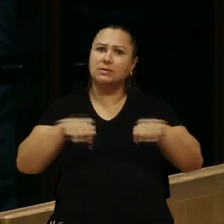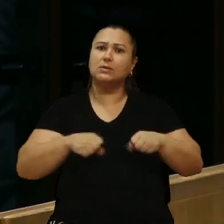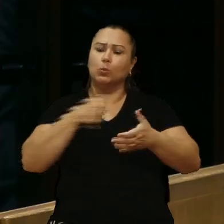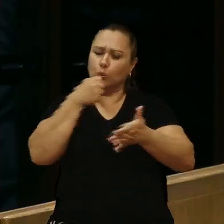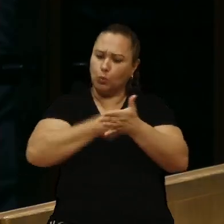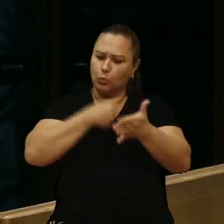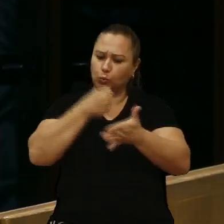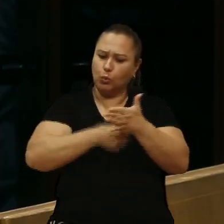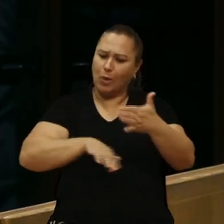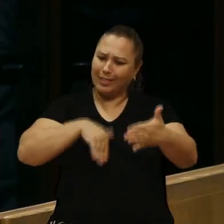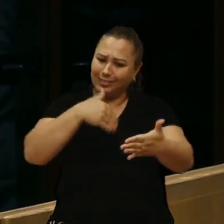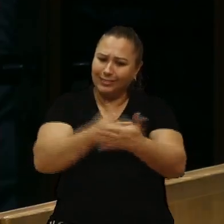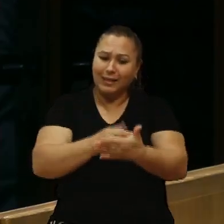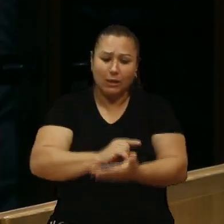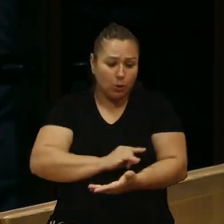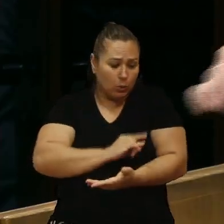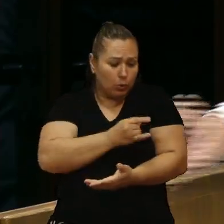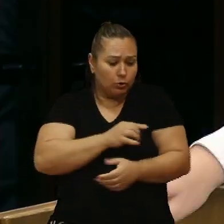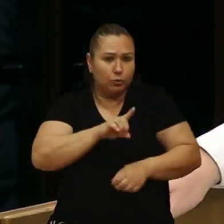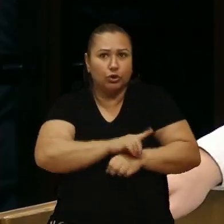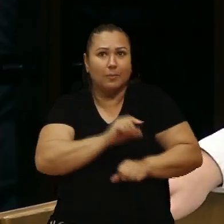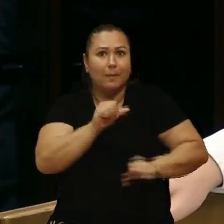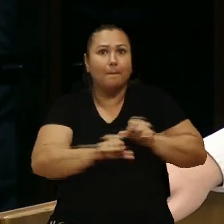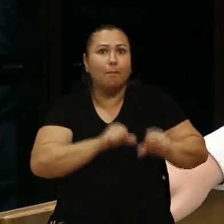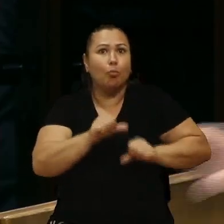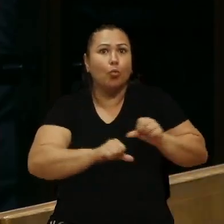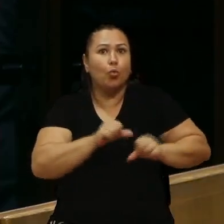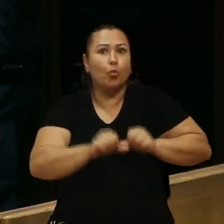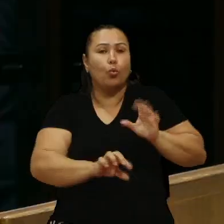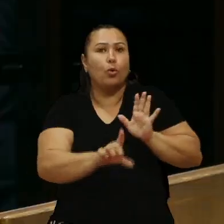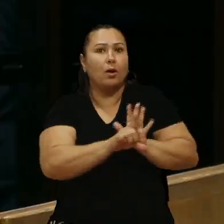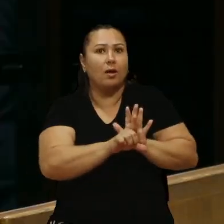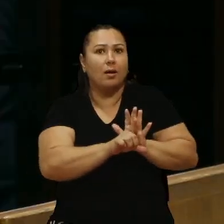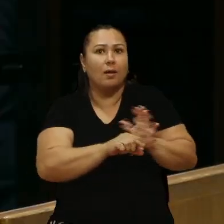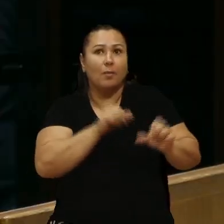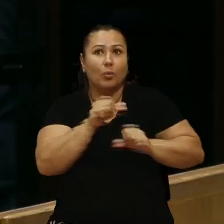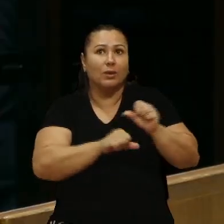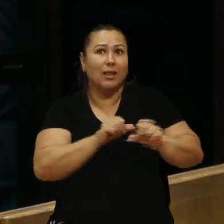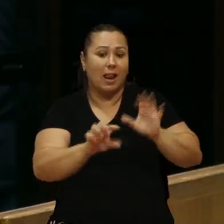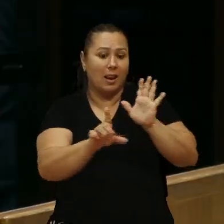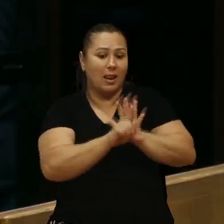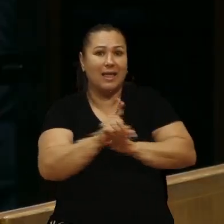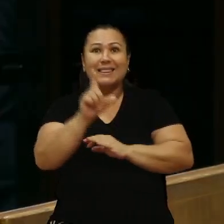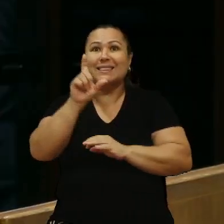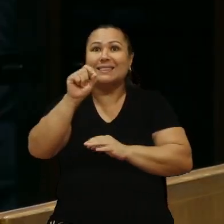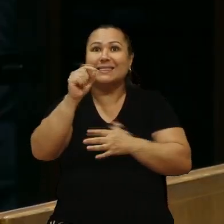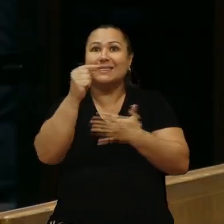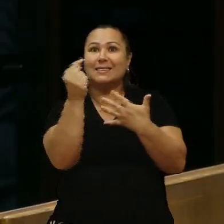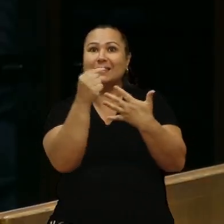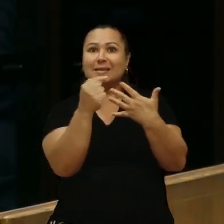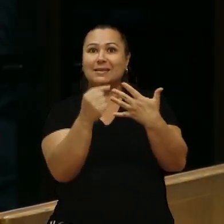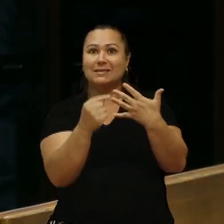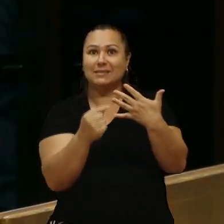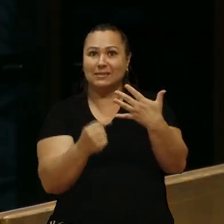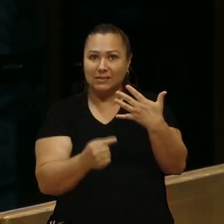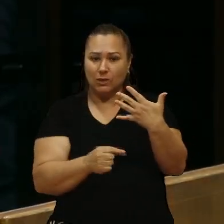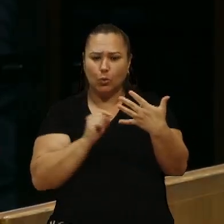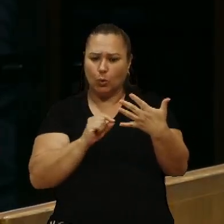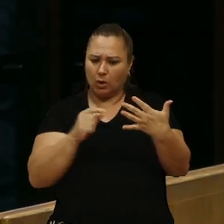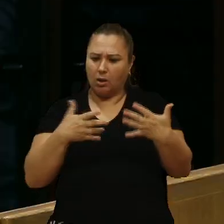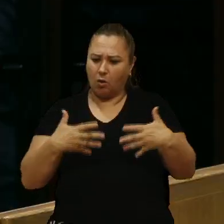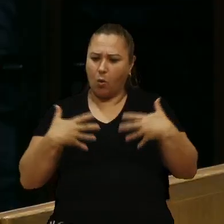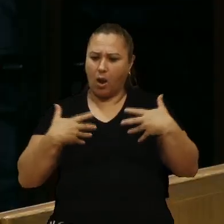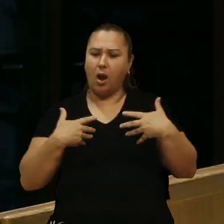lutado até o último dia para mudar a lei. Nós mudamos a lei em 10 pontos. E em 10 pontos que visam honrar o